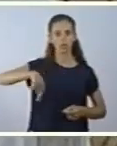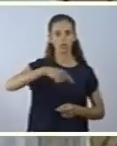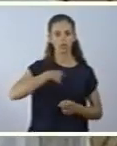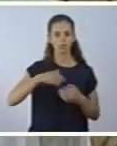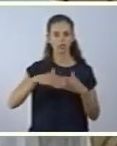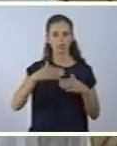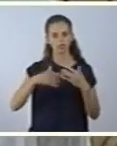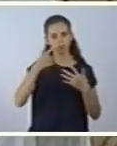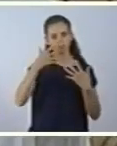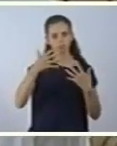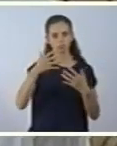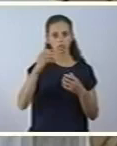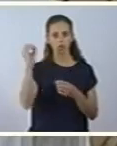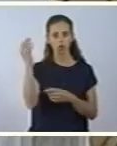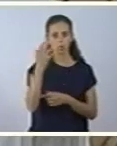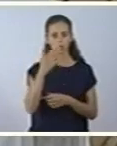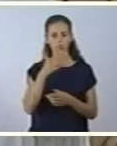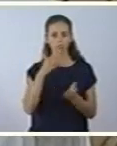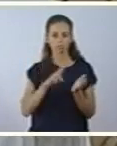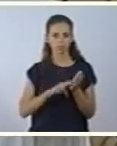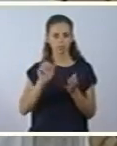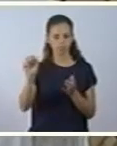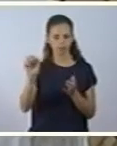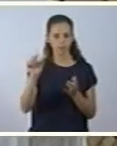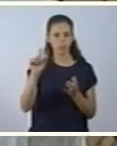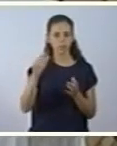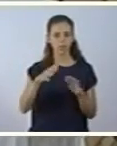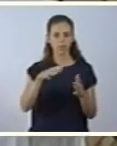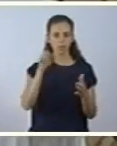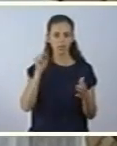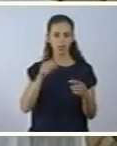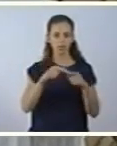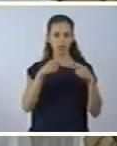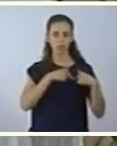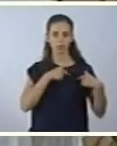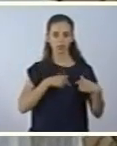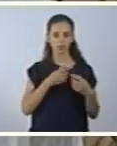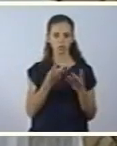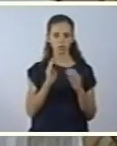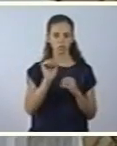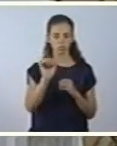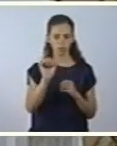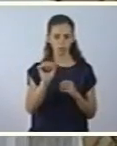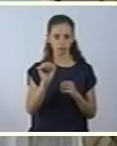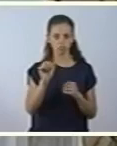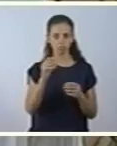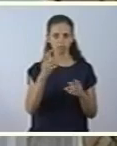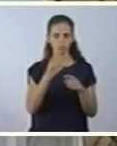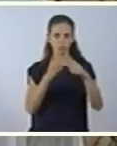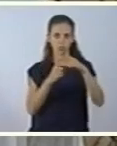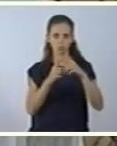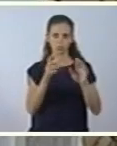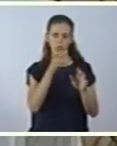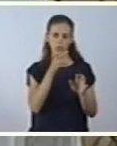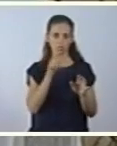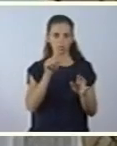fez resplandecer a luz da sua divindade para tirar do coração dos discípulos o escândalo da cruz